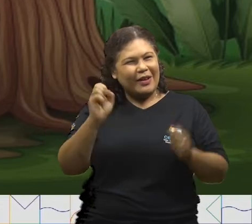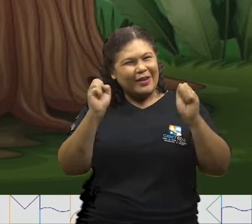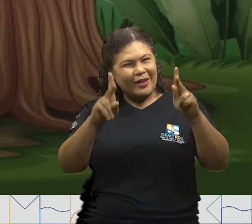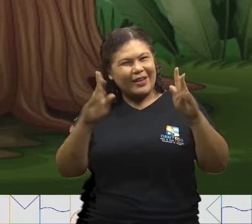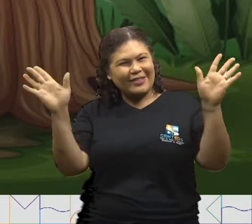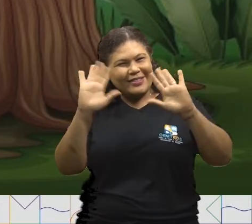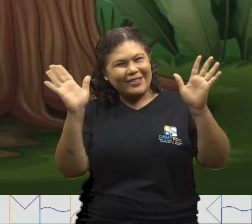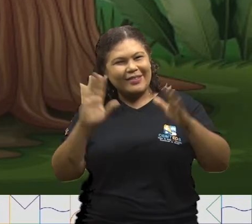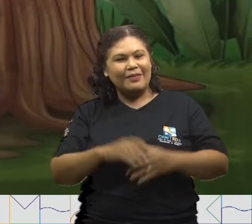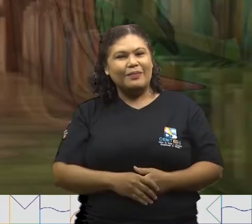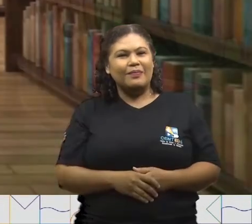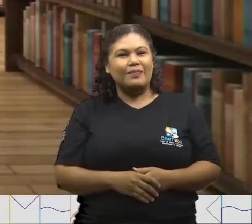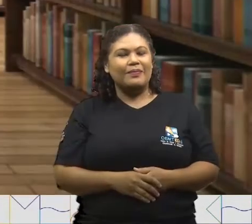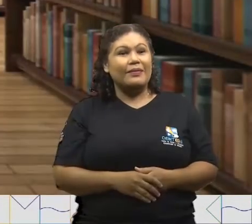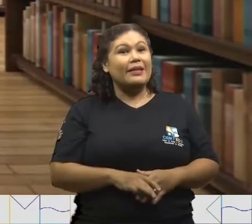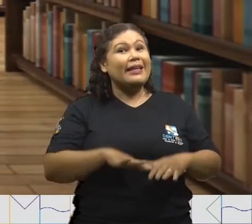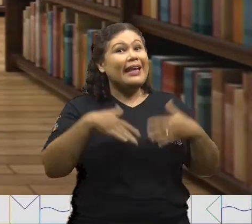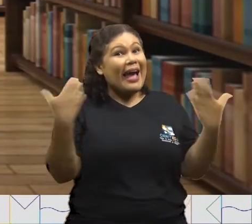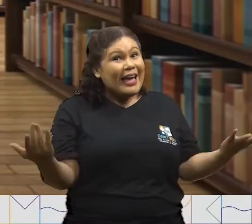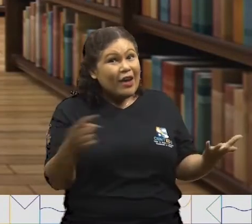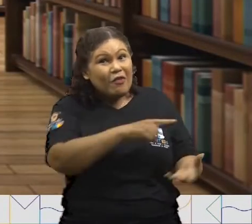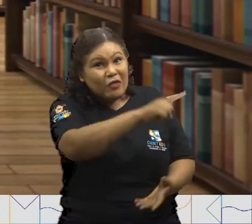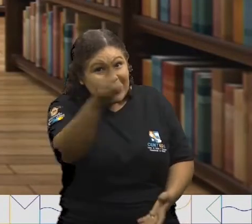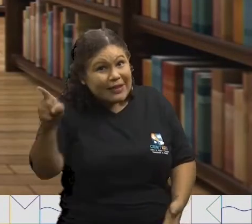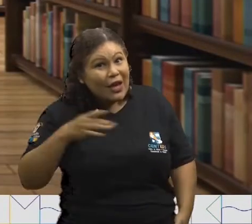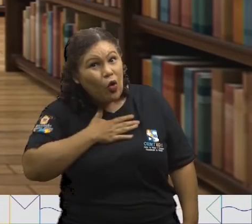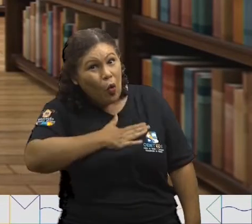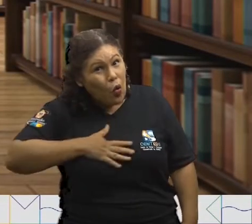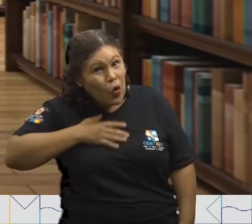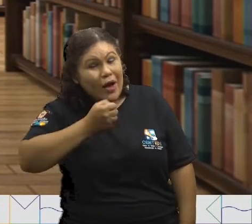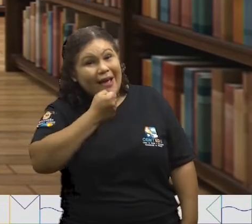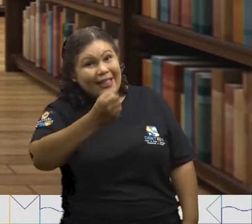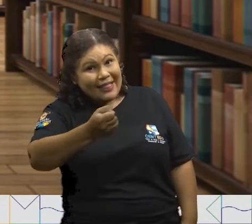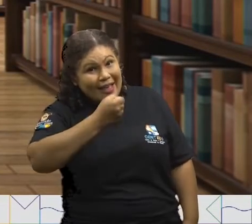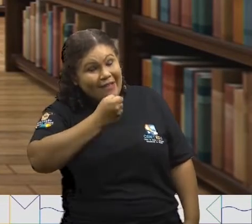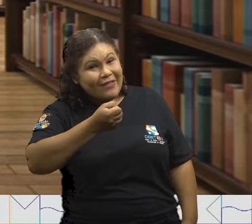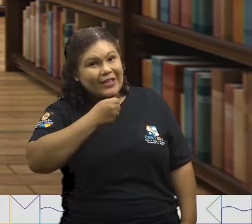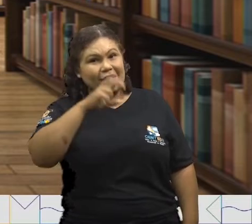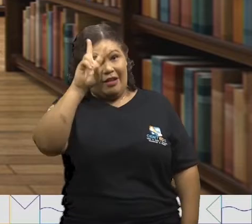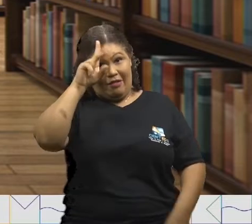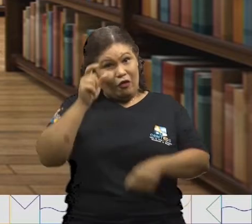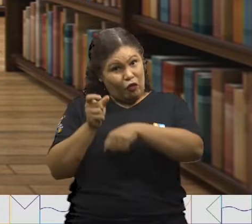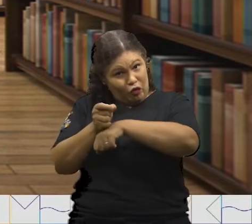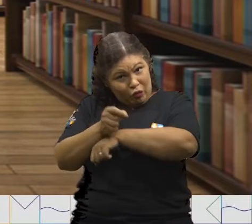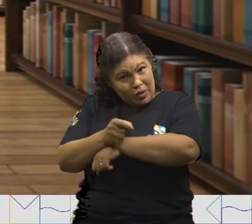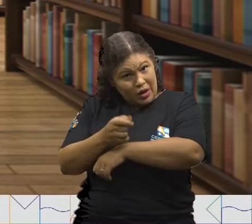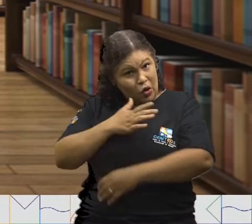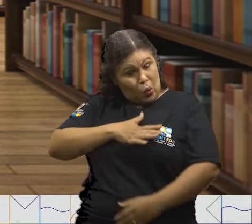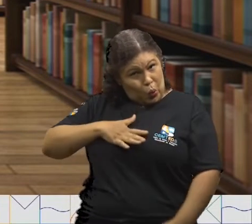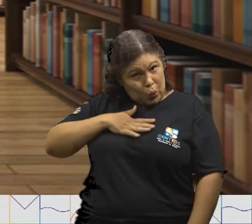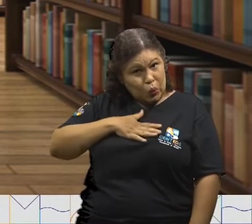aí. Tchau! E aí, você gostou da entrevista com a Senhora Formiga?